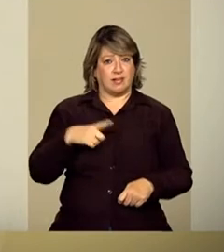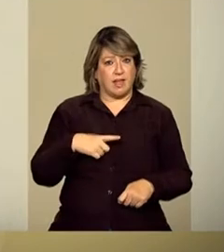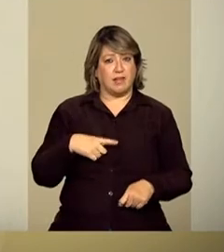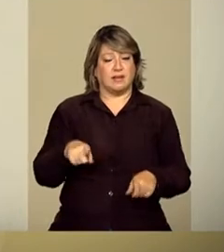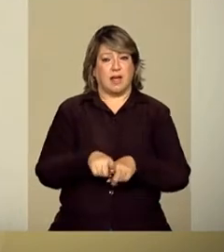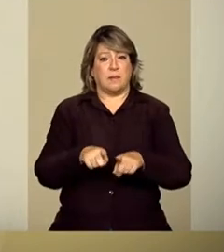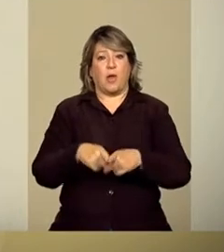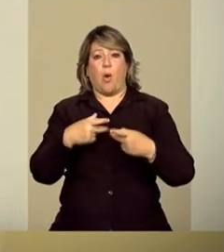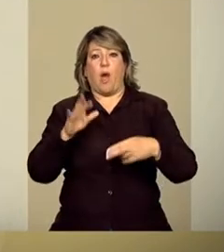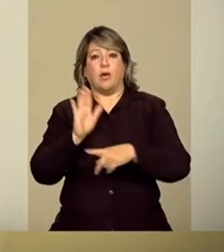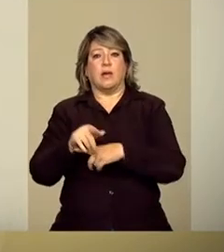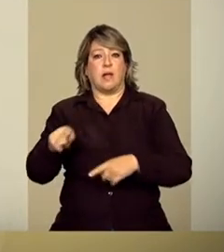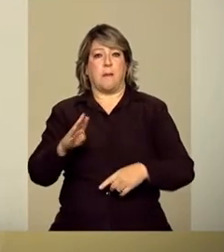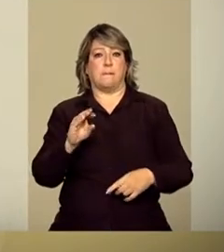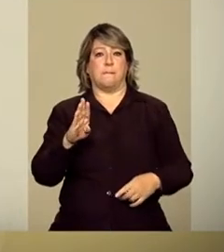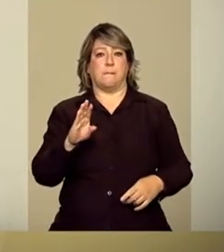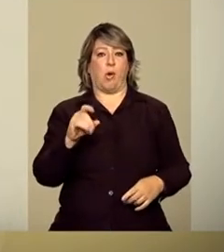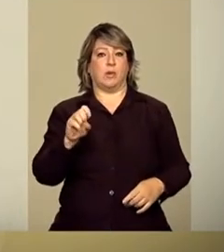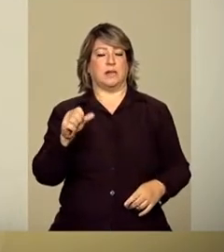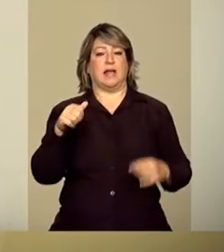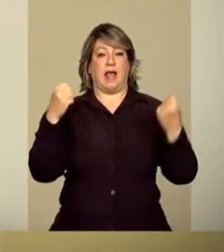Luciano, pode sim. Hoje,